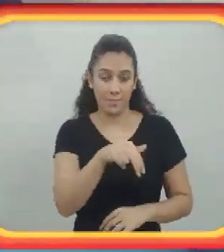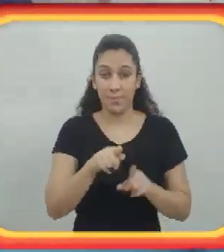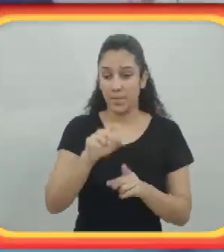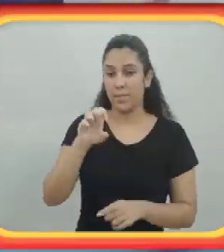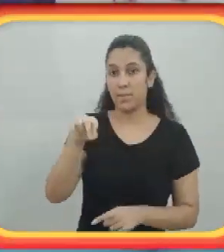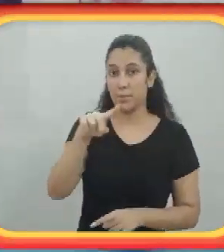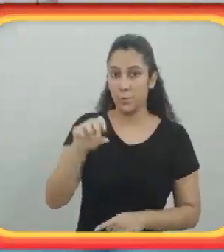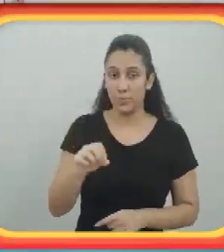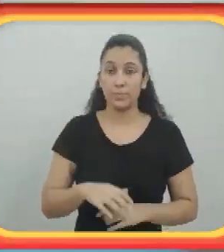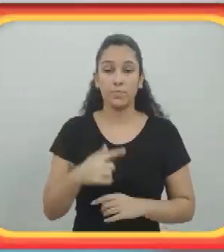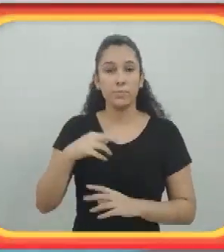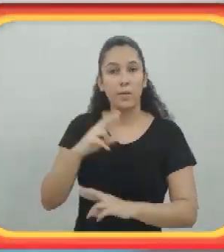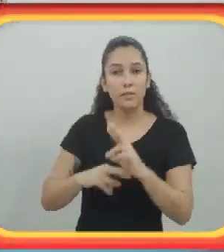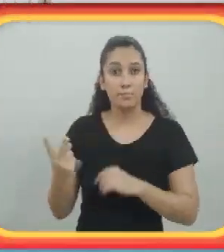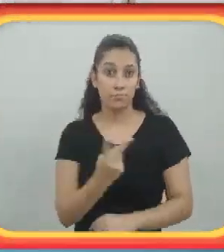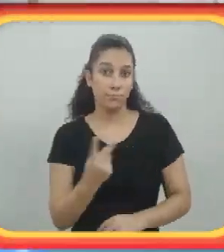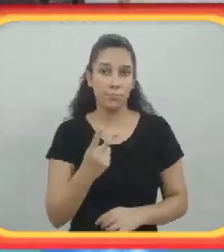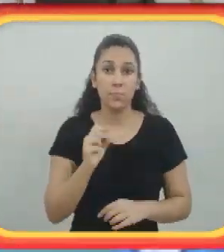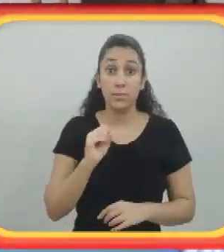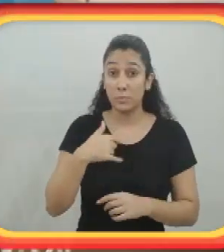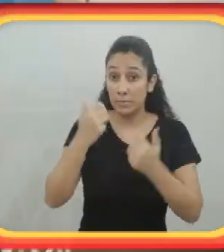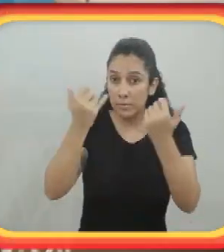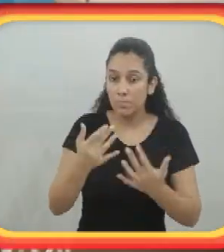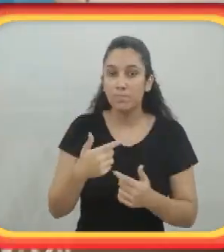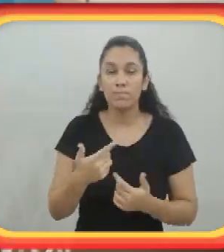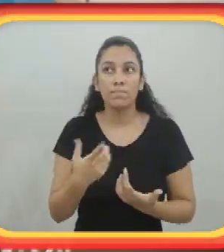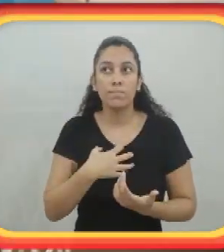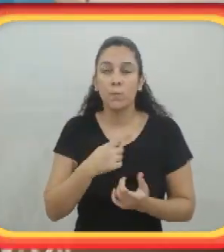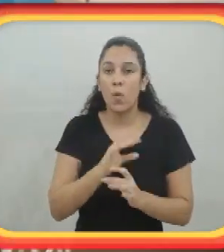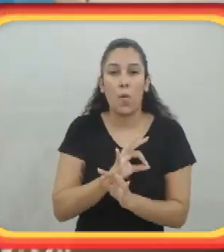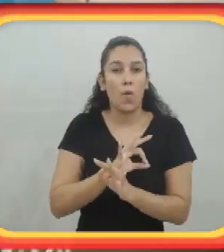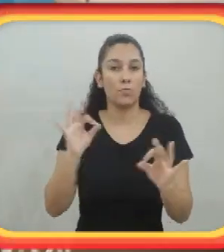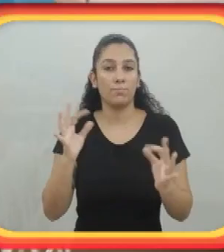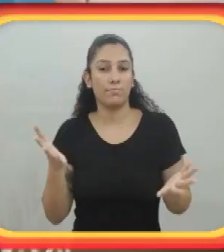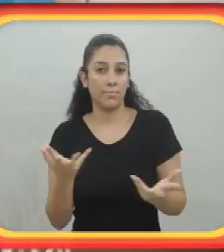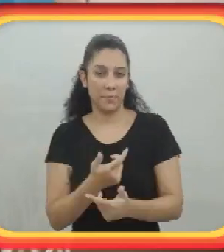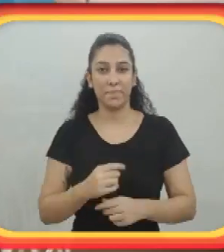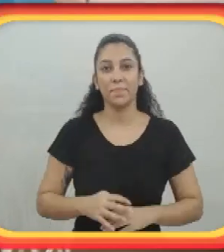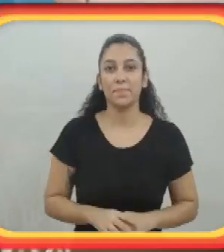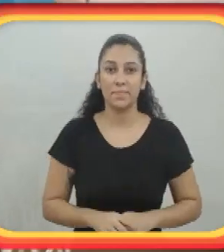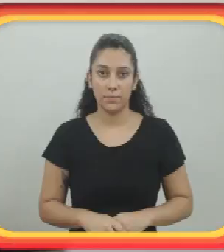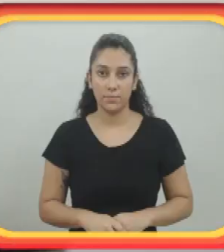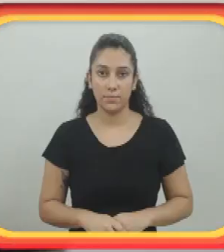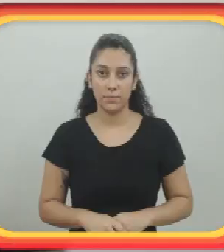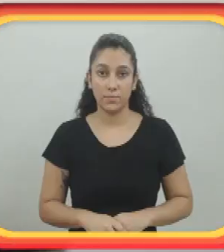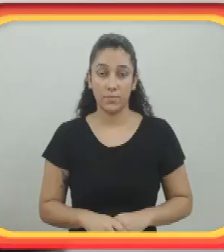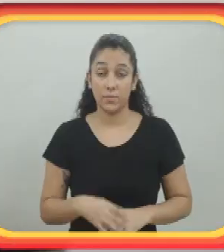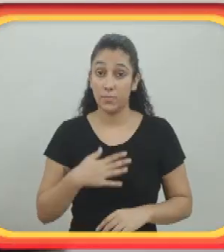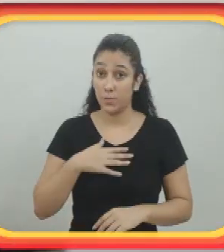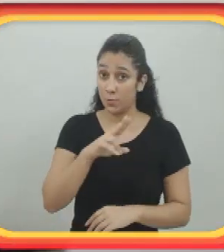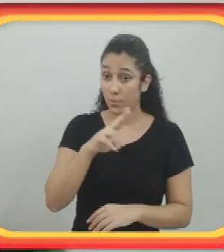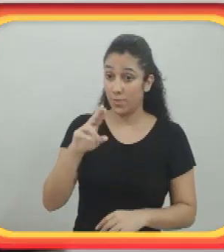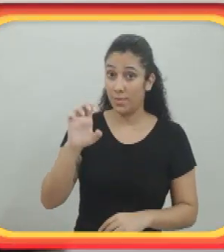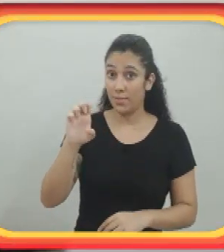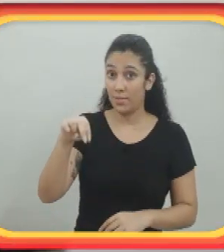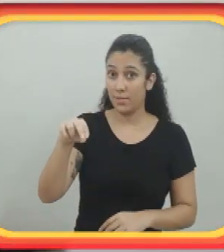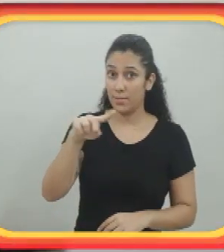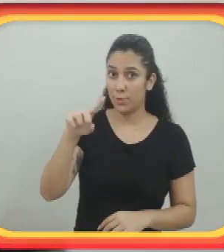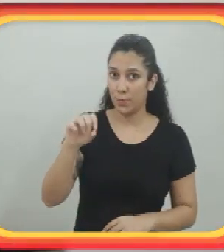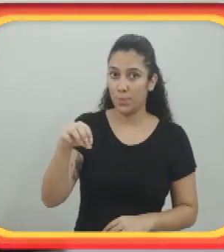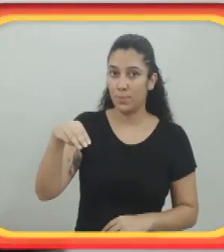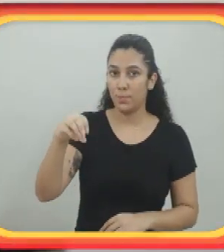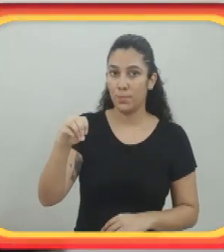Ian e o Enzo. A minha relação com eles, se fosse para você cair uma palavra, é ótima, sensacional. Meu nome é Enzo